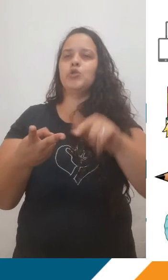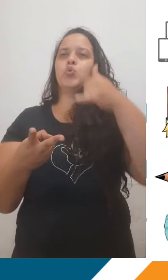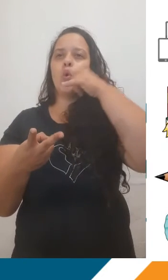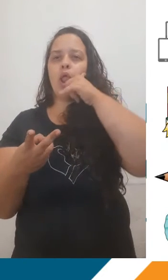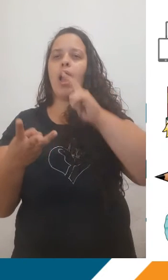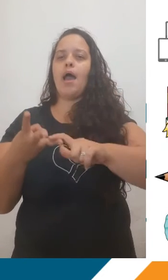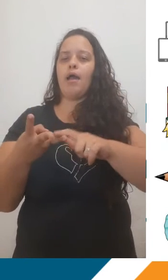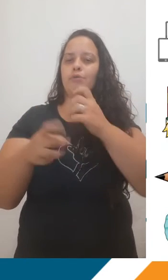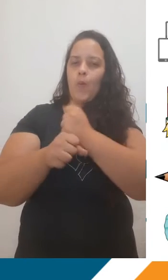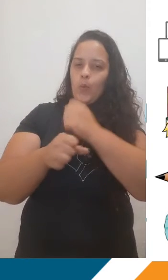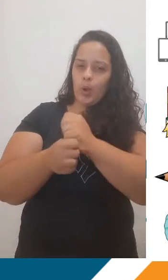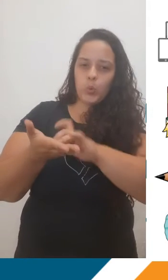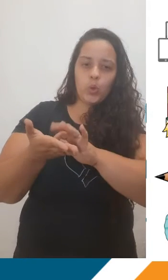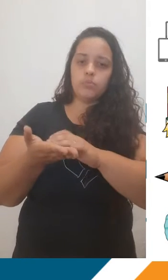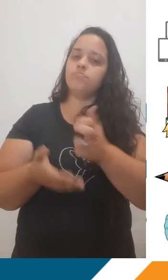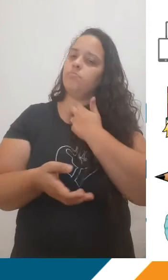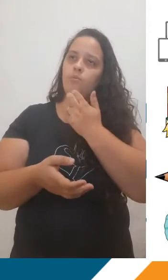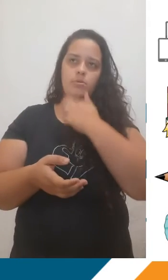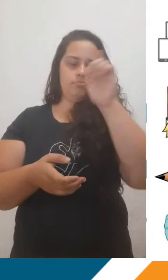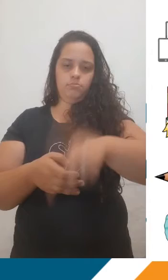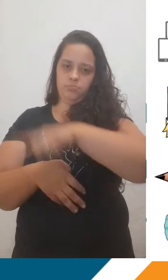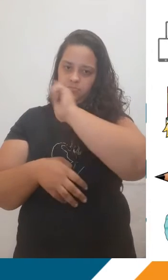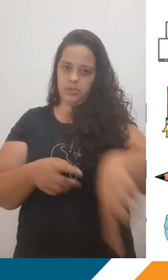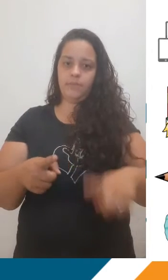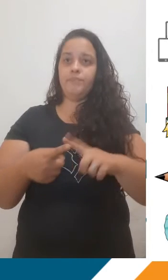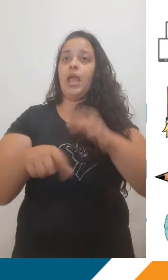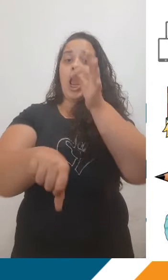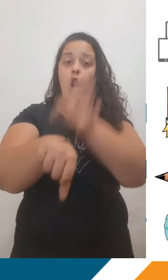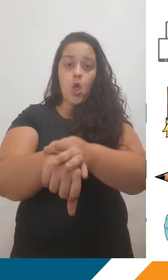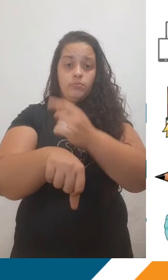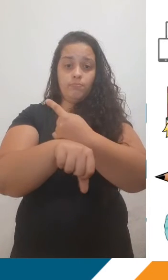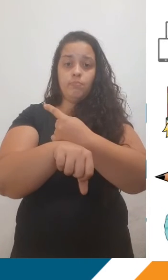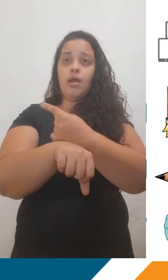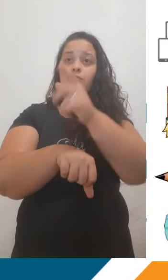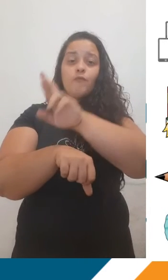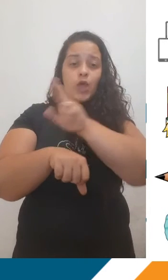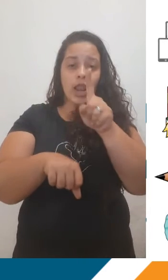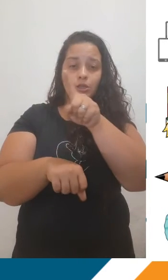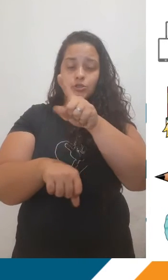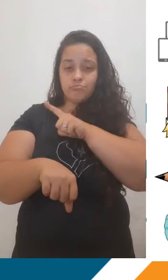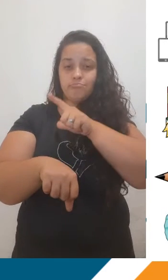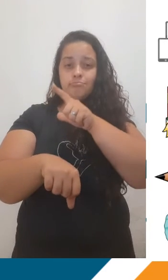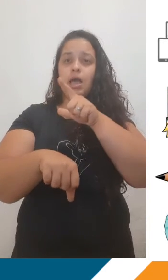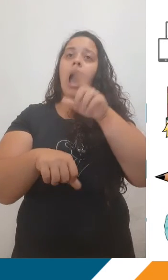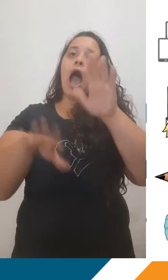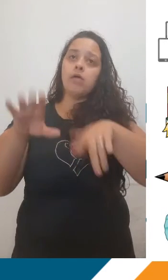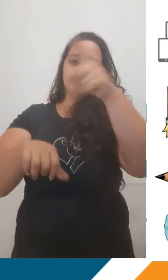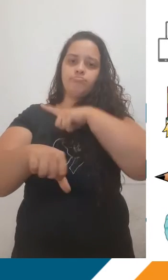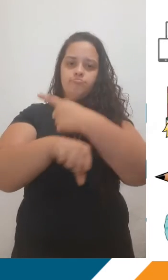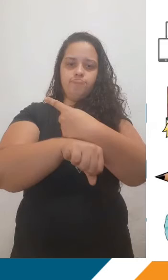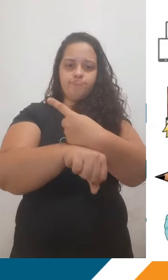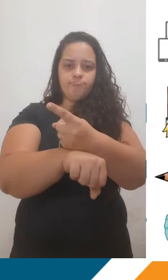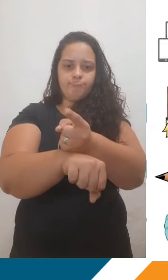celulares, calculadora, entre outros, não são permitidos. Relógio digital também não. Já o relógio